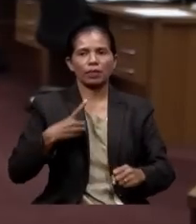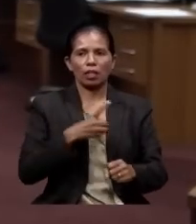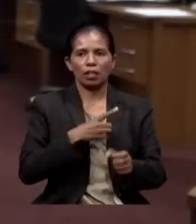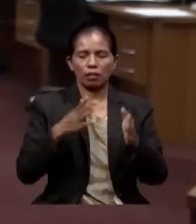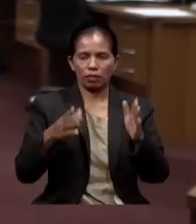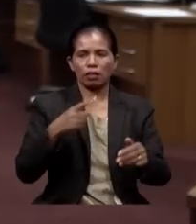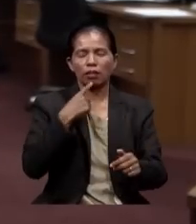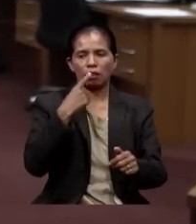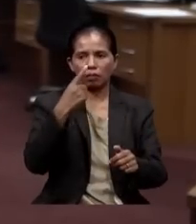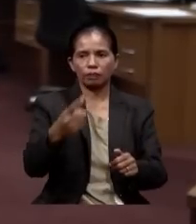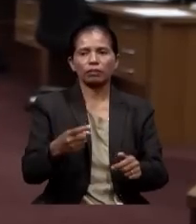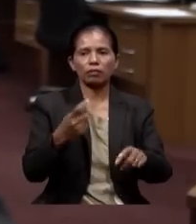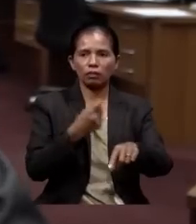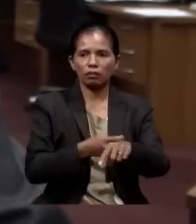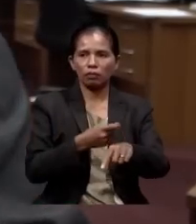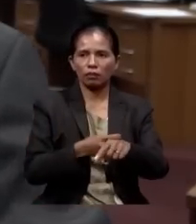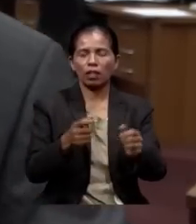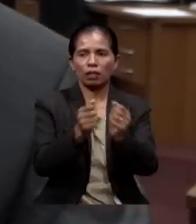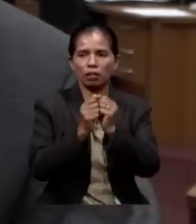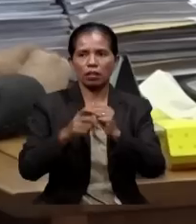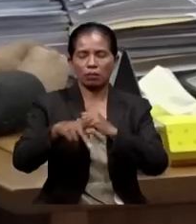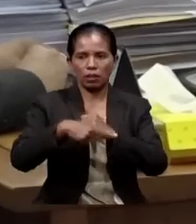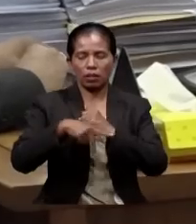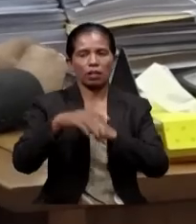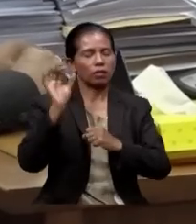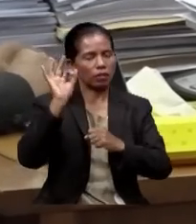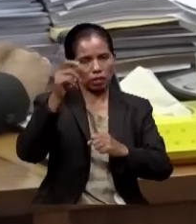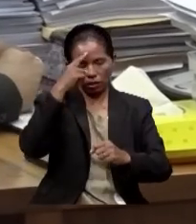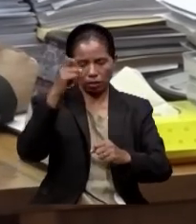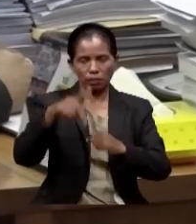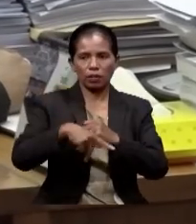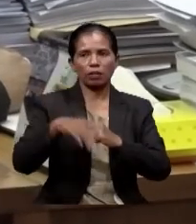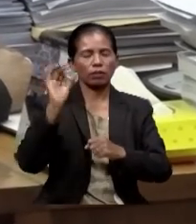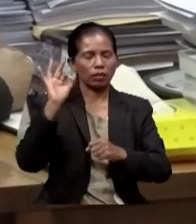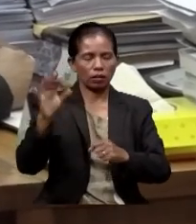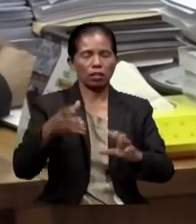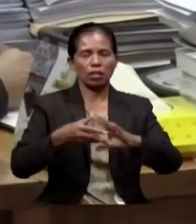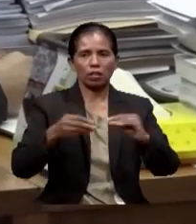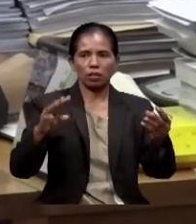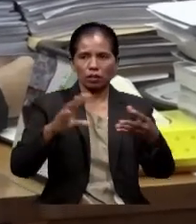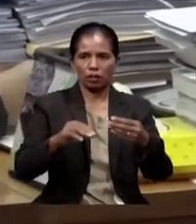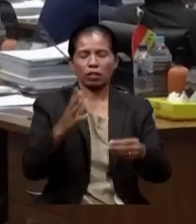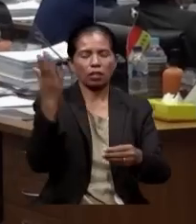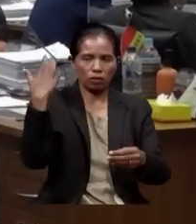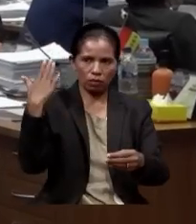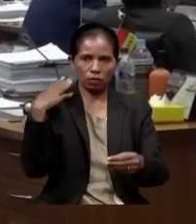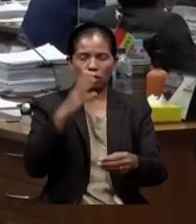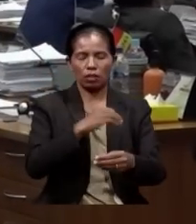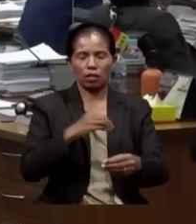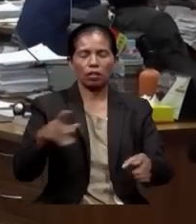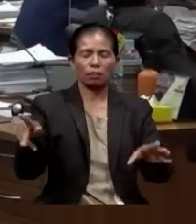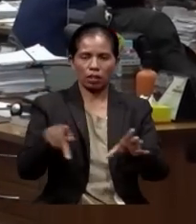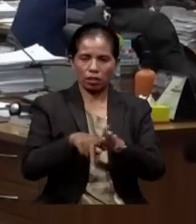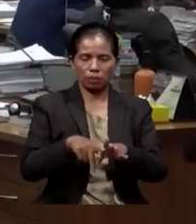Gama Eliseti declara tempo ona atu hamutu ko Fretilin tamba Fretilin nudar partido histórico nebe mak antes ne ni hola parte